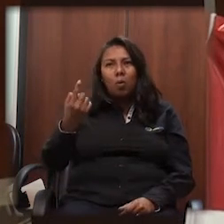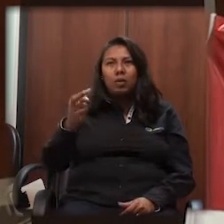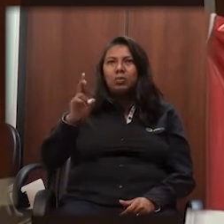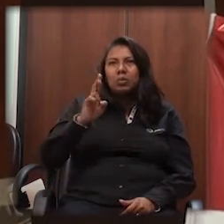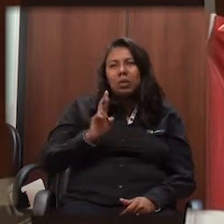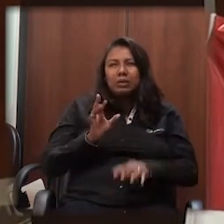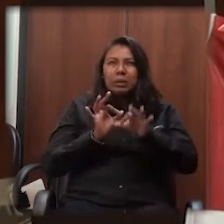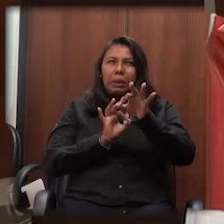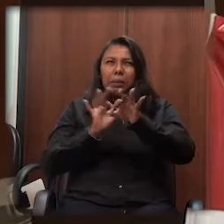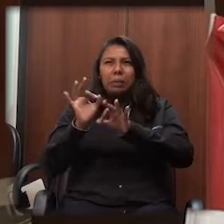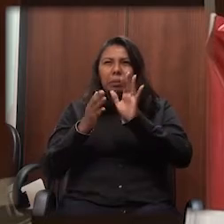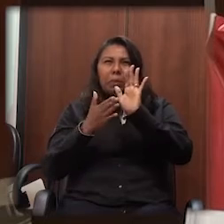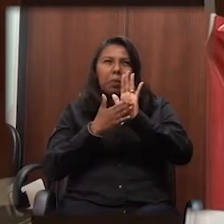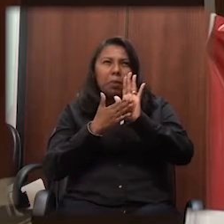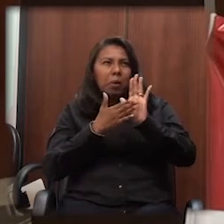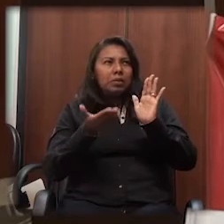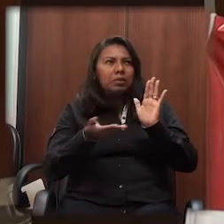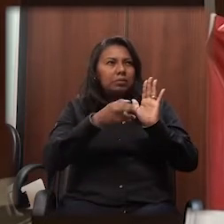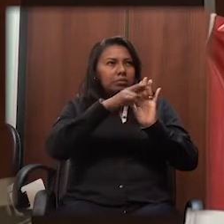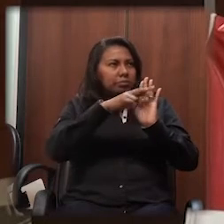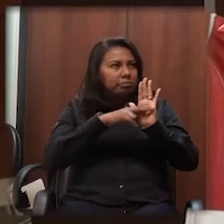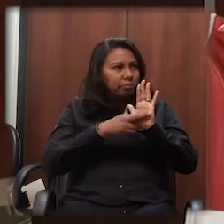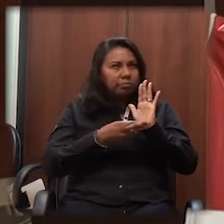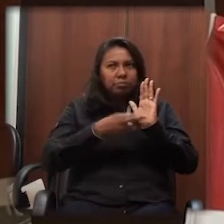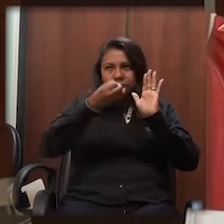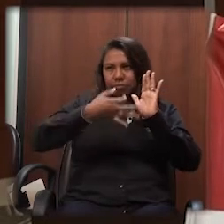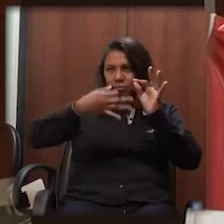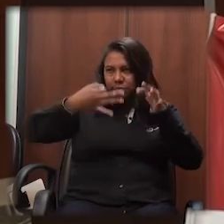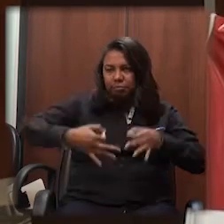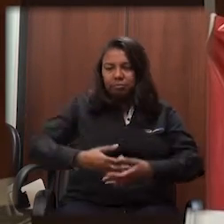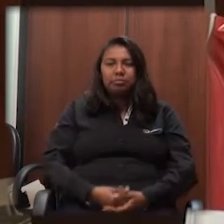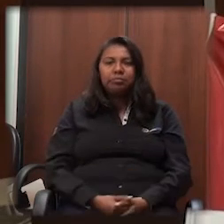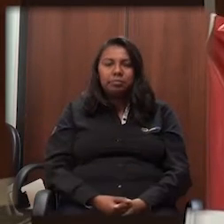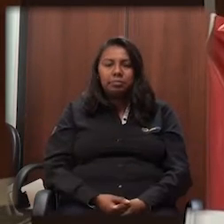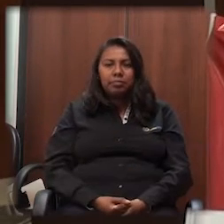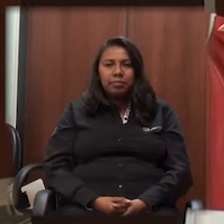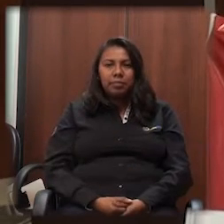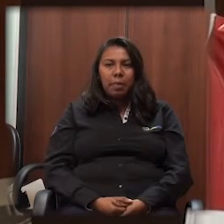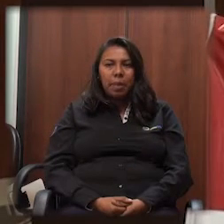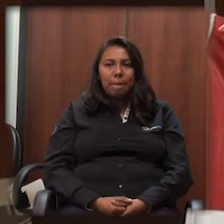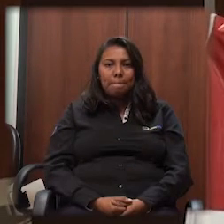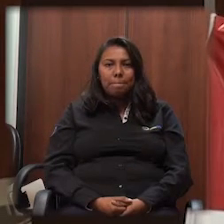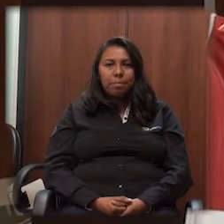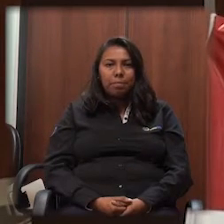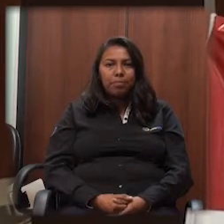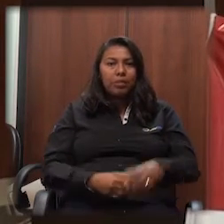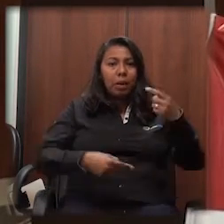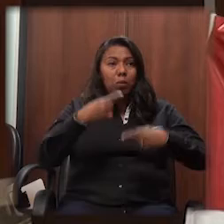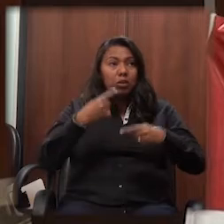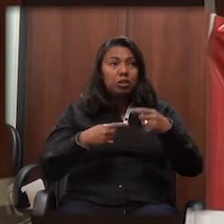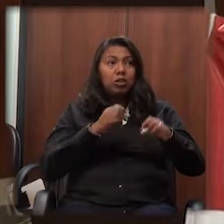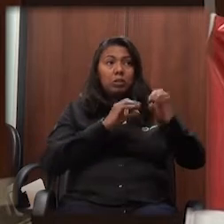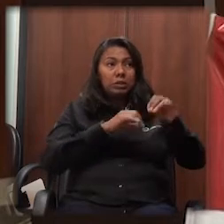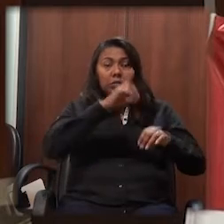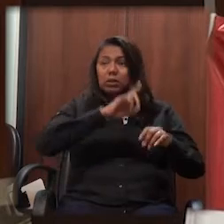construção, uma proposta de normativa que dissesse dessa concepção. Pode passar. Na política de educação de direitos